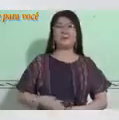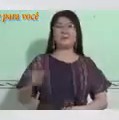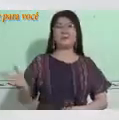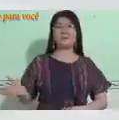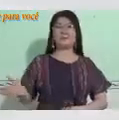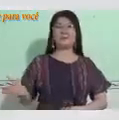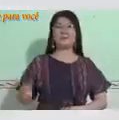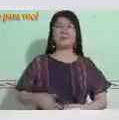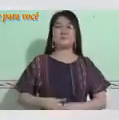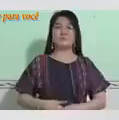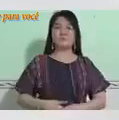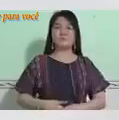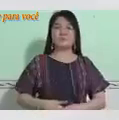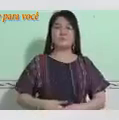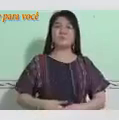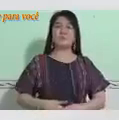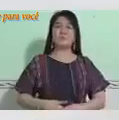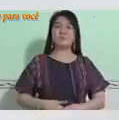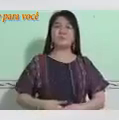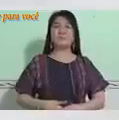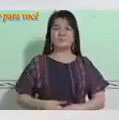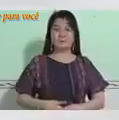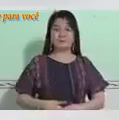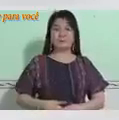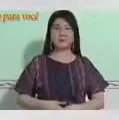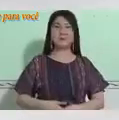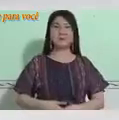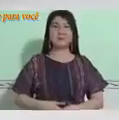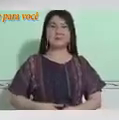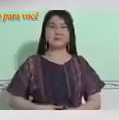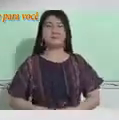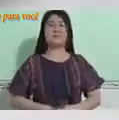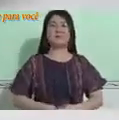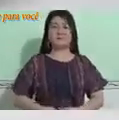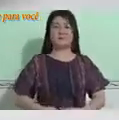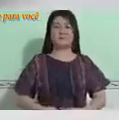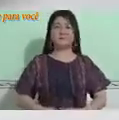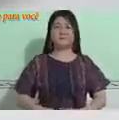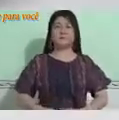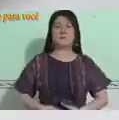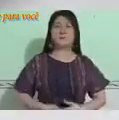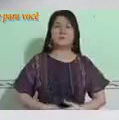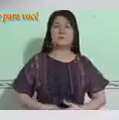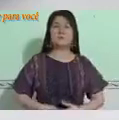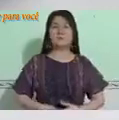Se a lavagem nasal for feita após a nebulização para a sinusite, os resultados serão ainda